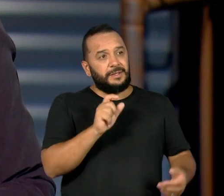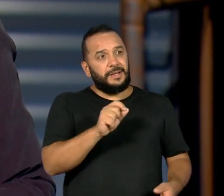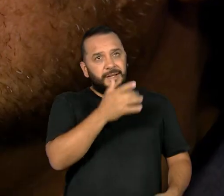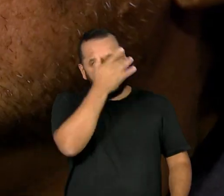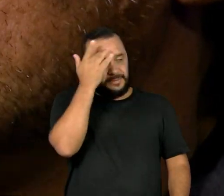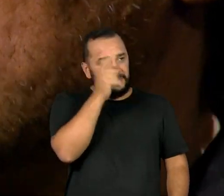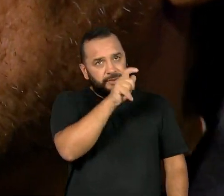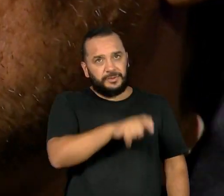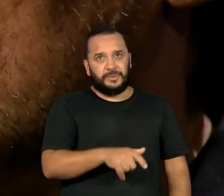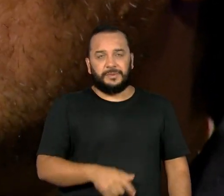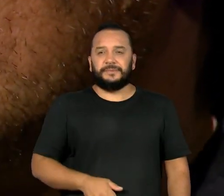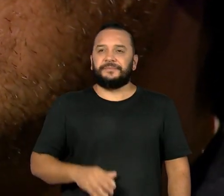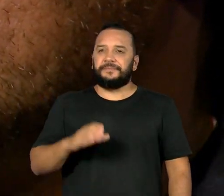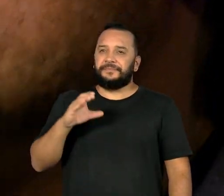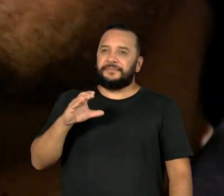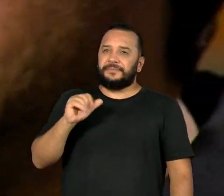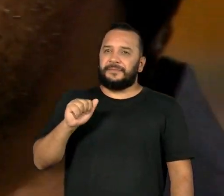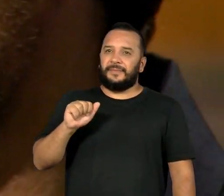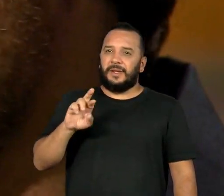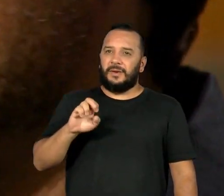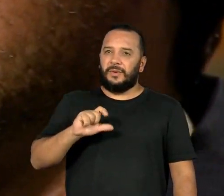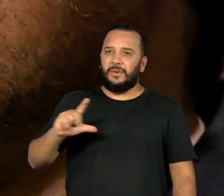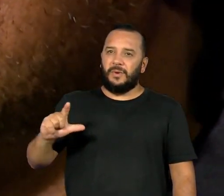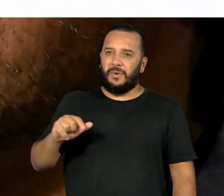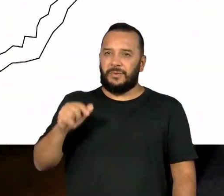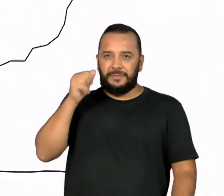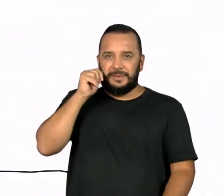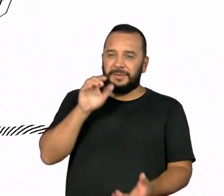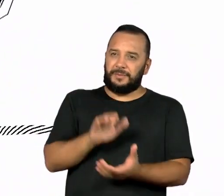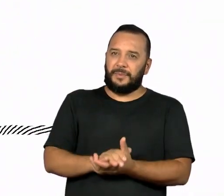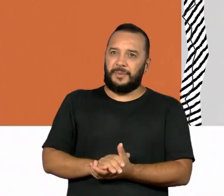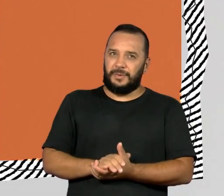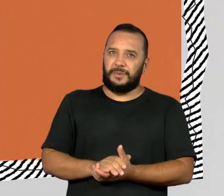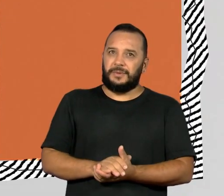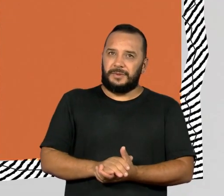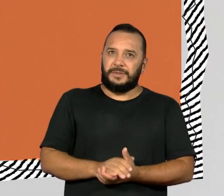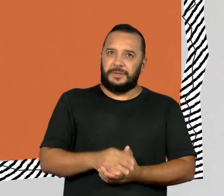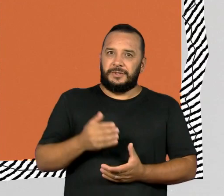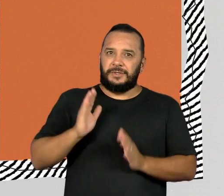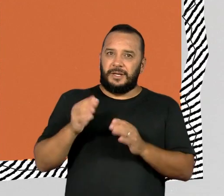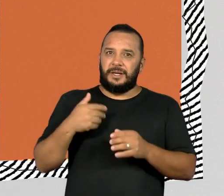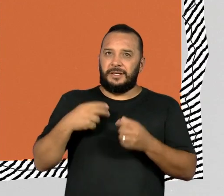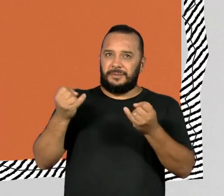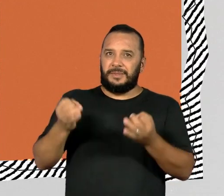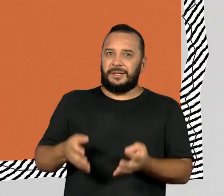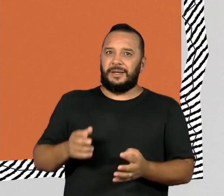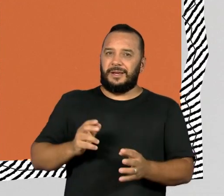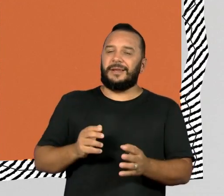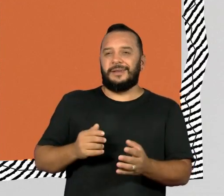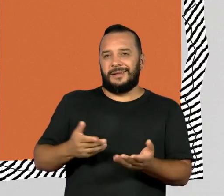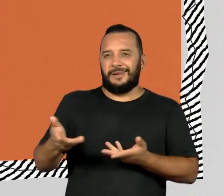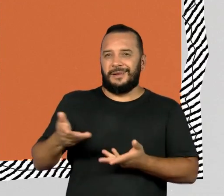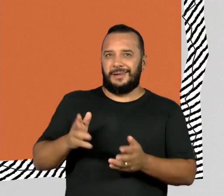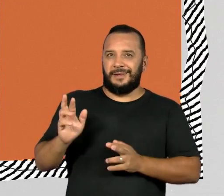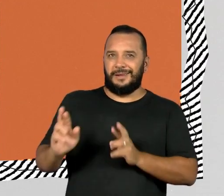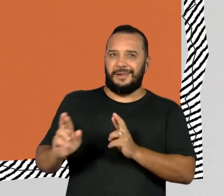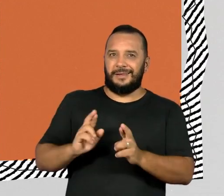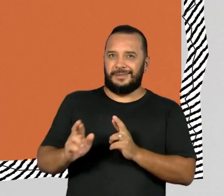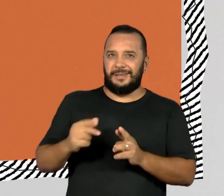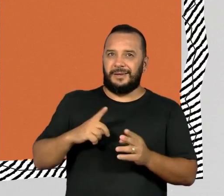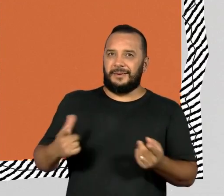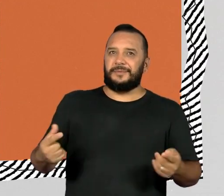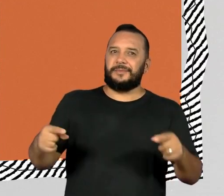figura? Carol é minha esposa, comentei, né, um pouquinho da nossa relação, que me acompanha, minha